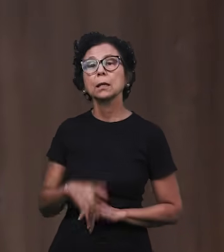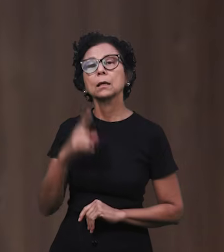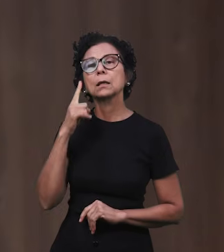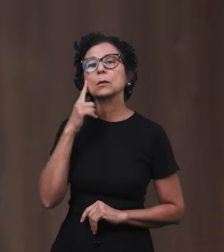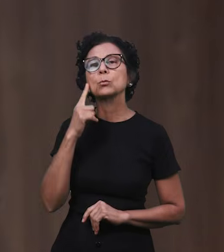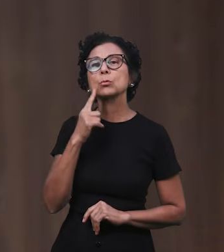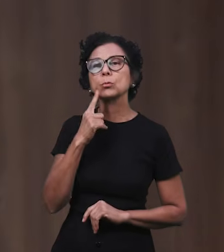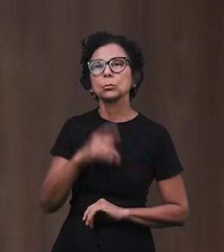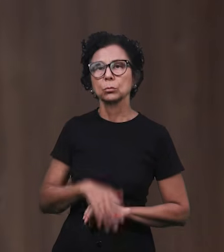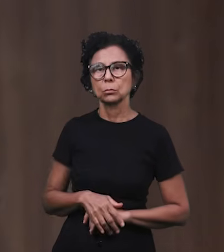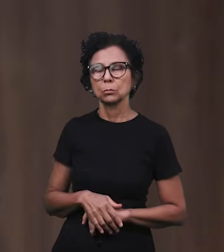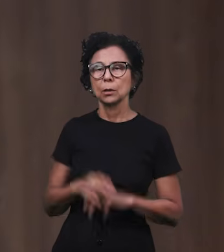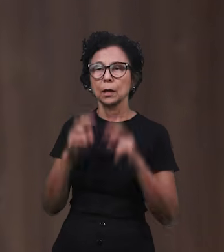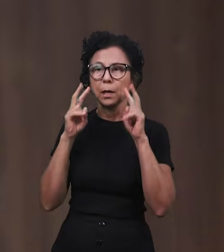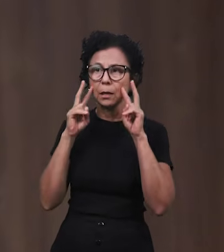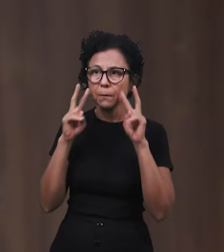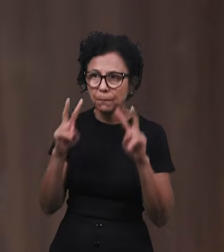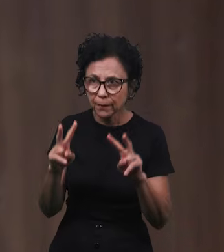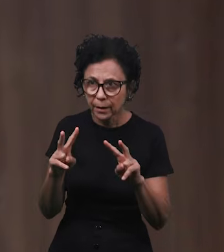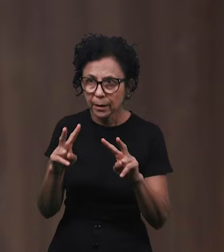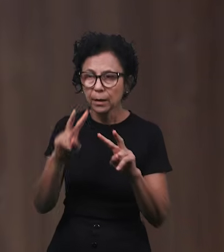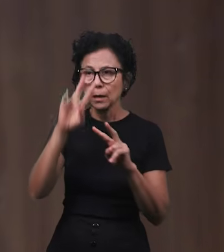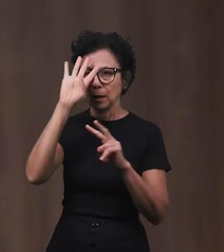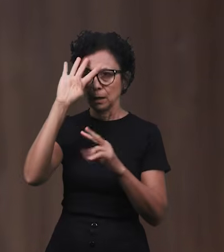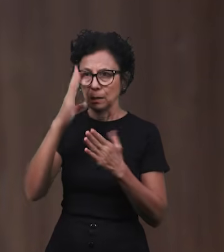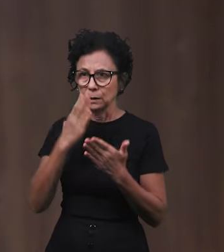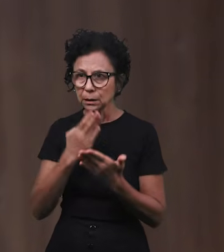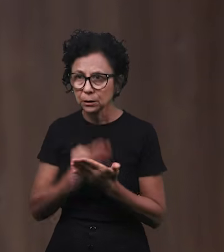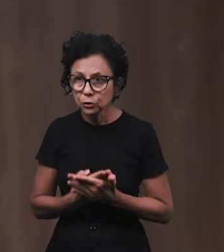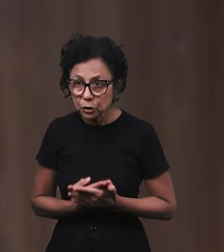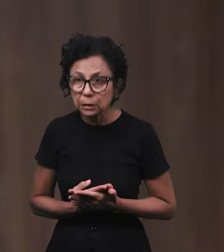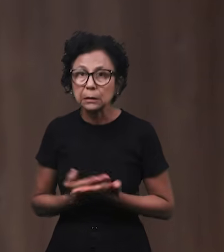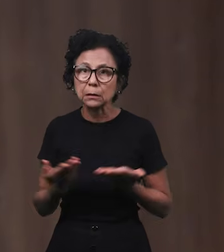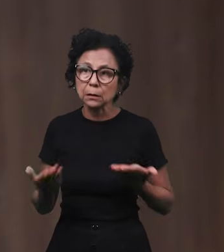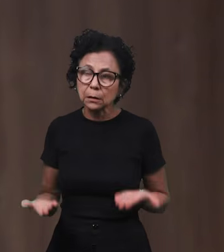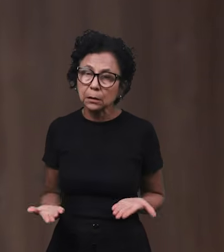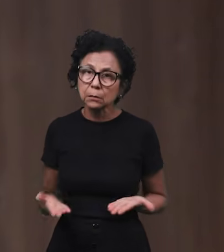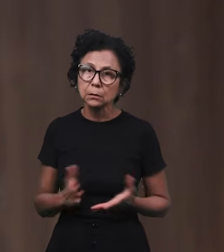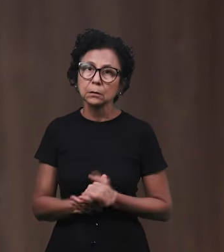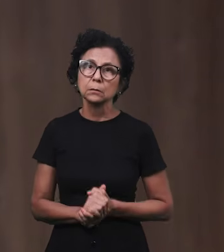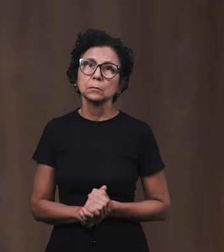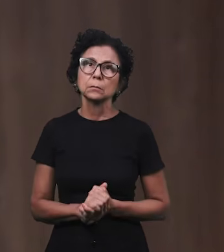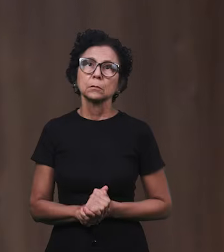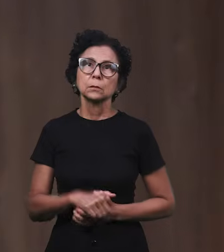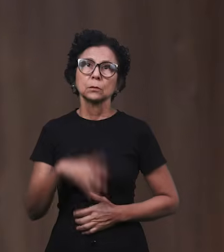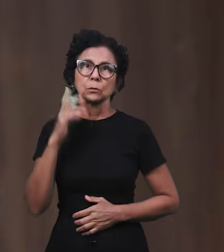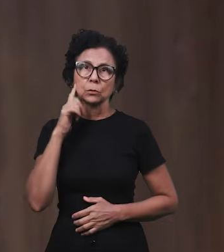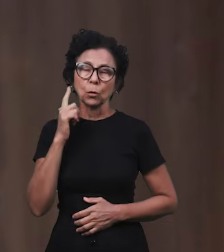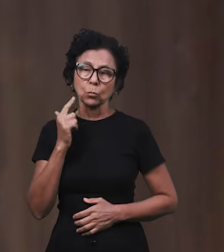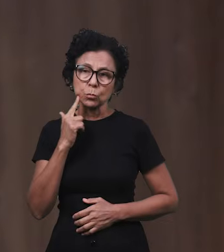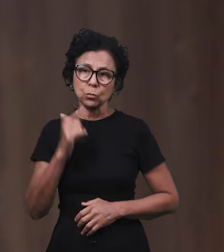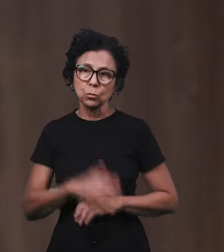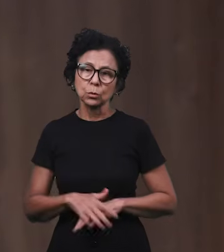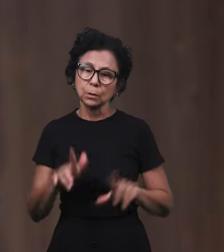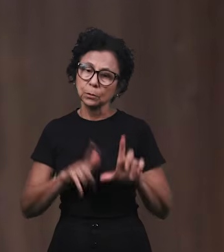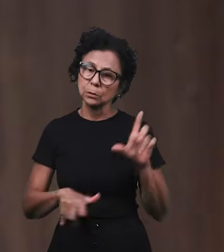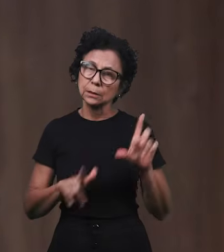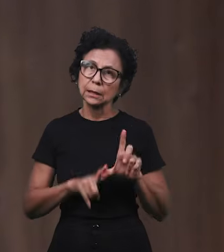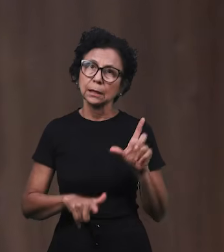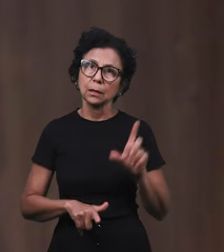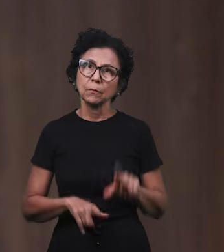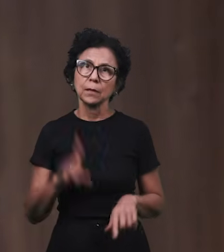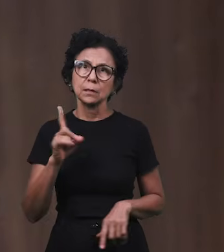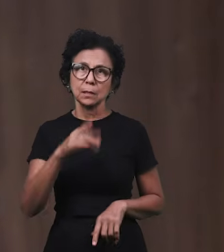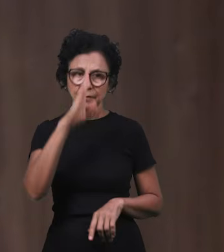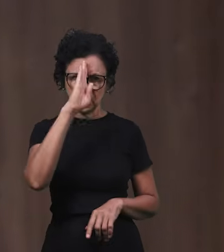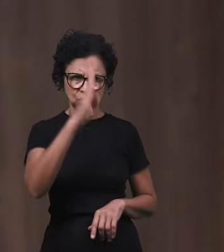ele vê é o que ele acredita, é o que ele está enxergando. Por isso que ele é muito literal. Por isso que o surdo, por muitas vezes, vai chegar para você e falar bem